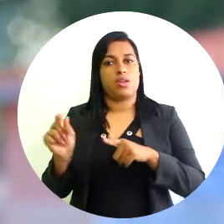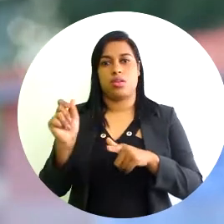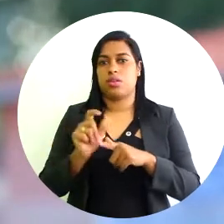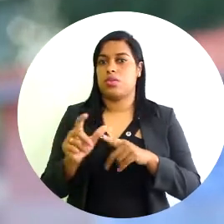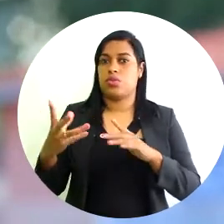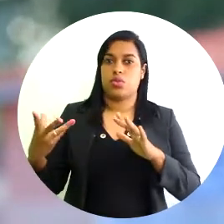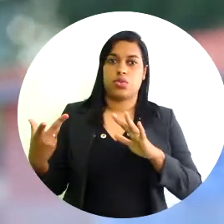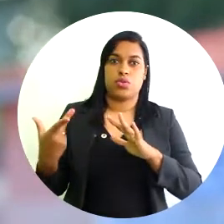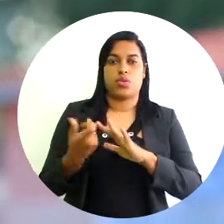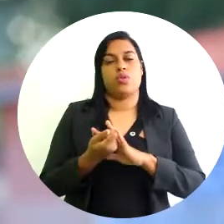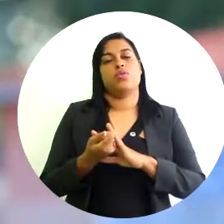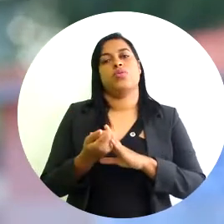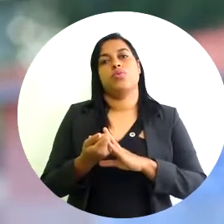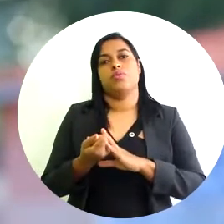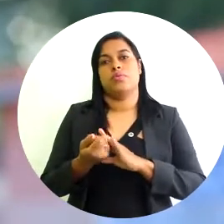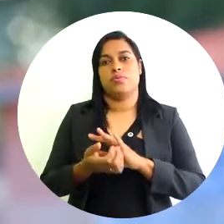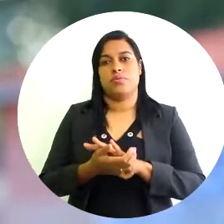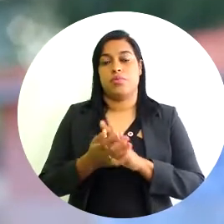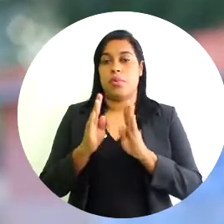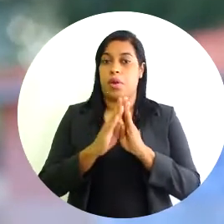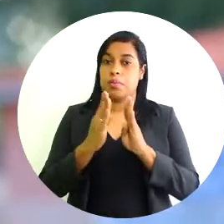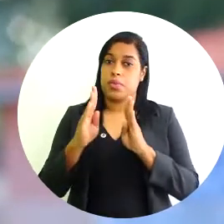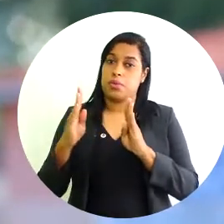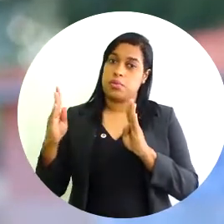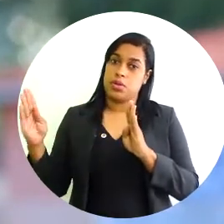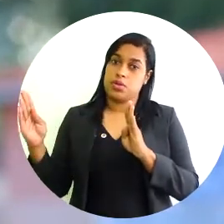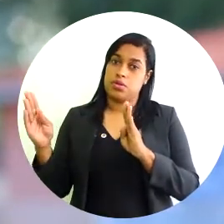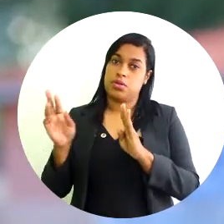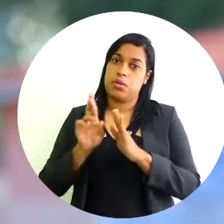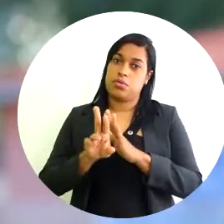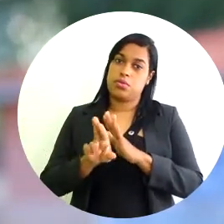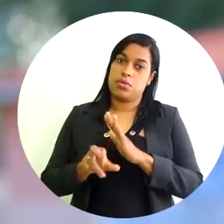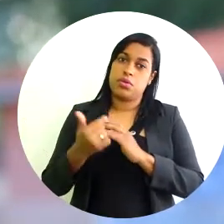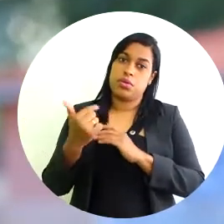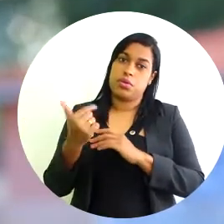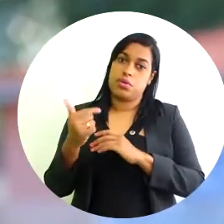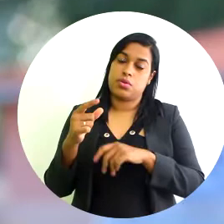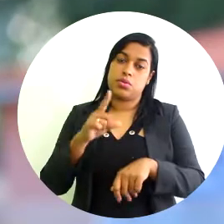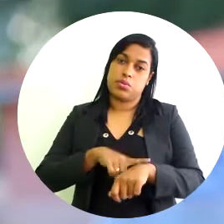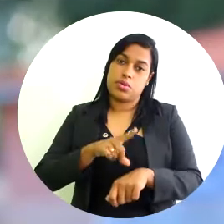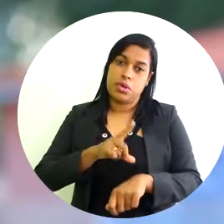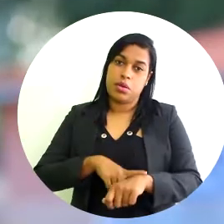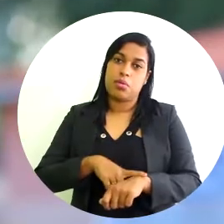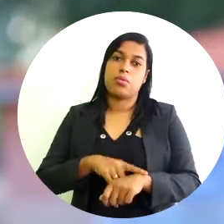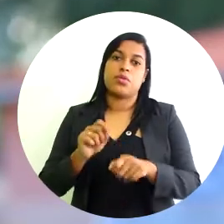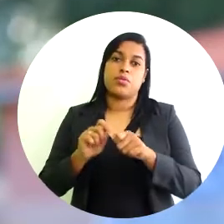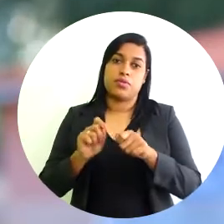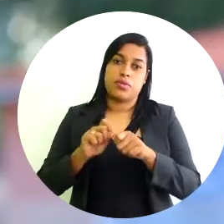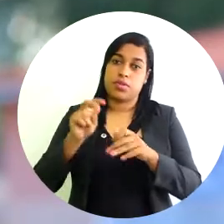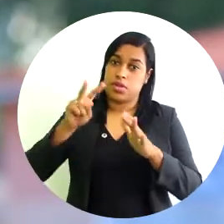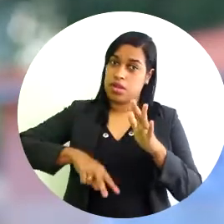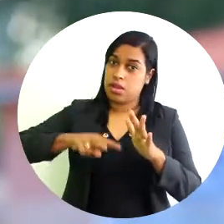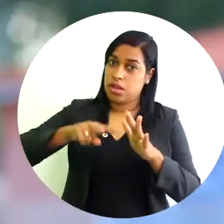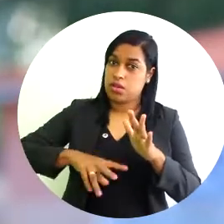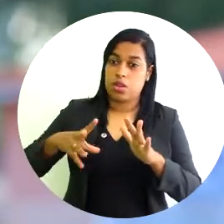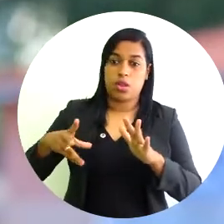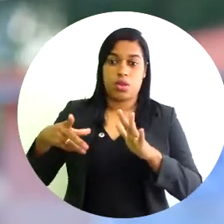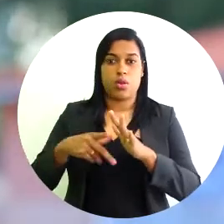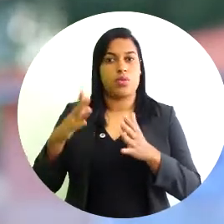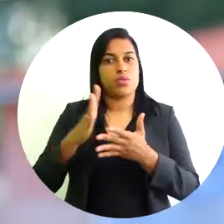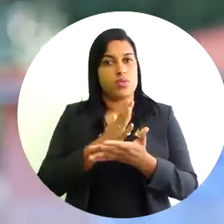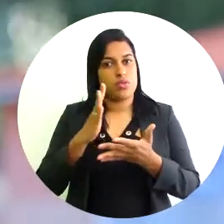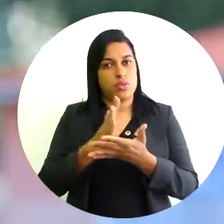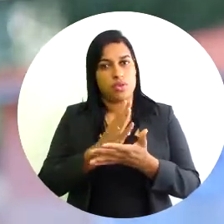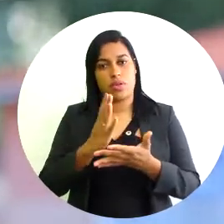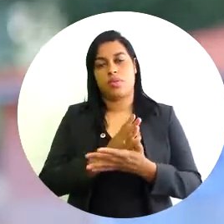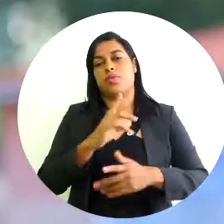inteira. Acontece que em uma biblioteca, muitas vezes nós não temos tempo de fazer a leitura completa de todos os livros ou de